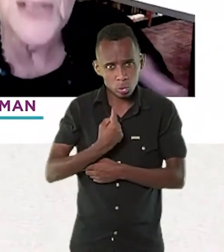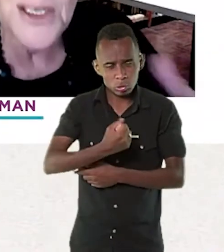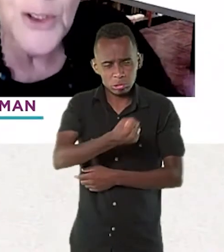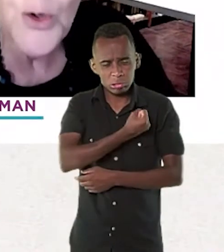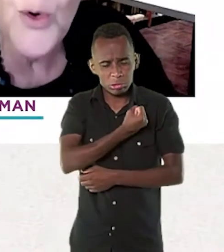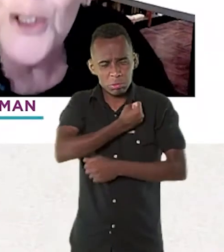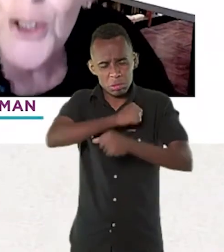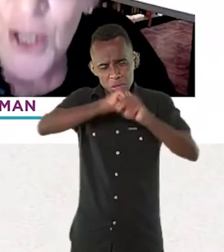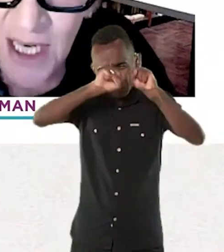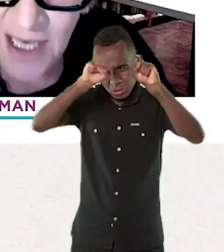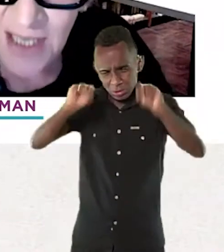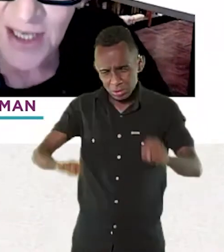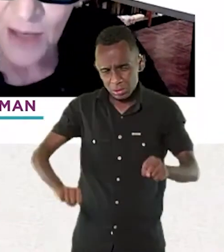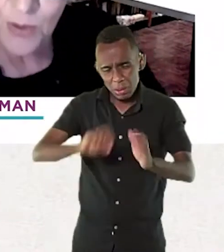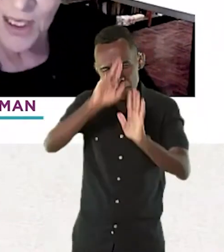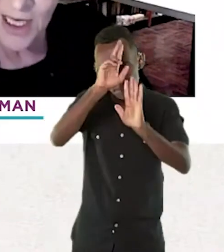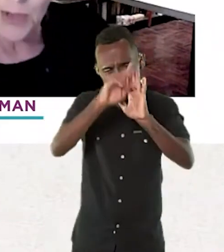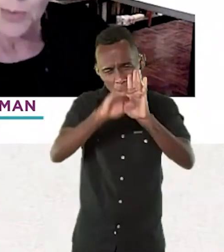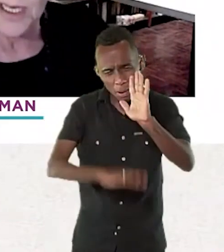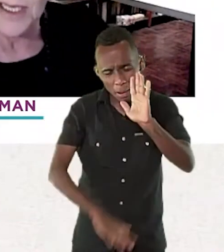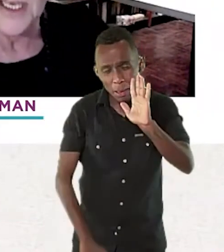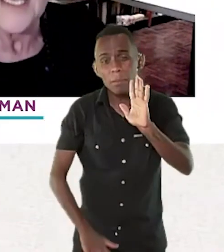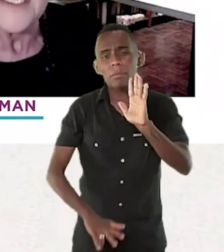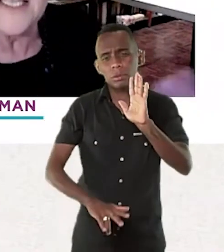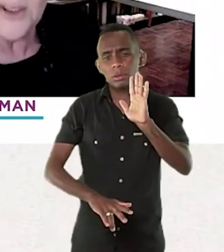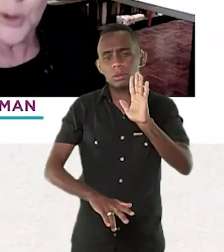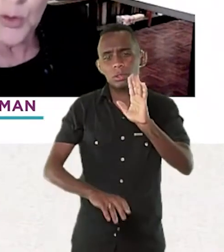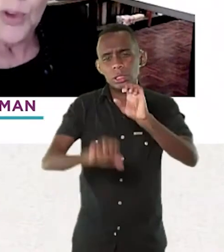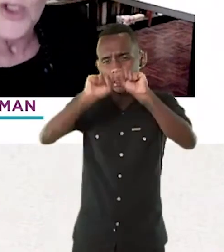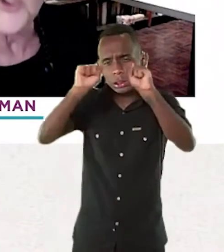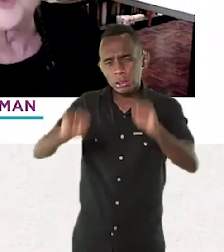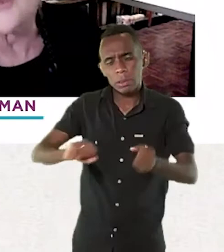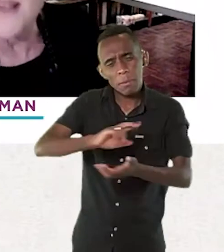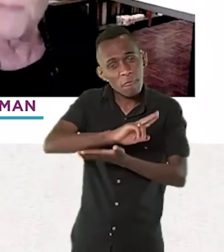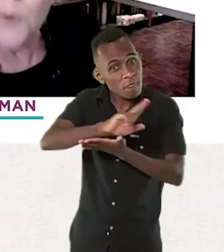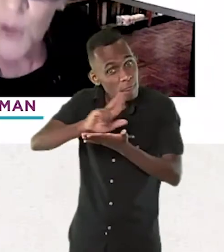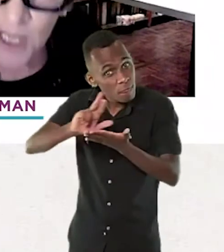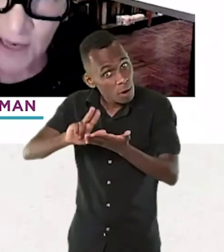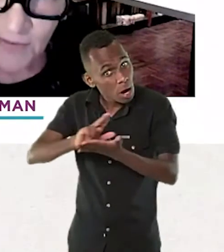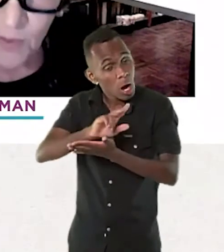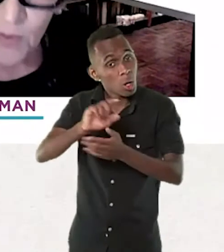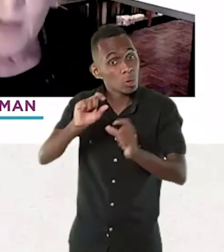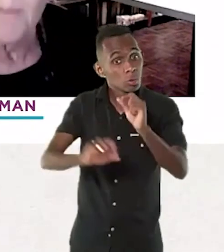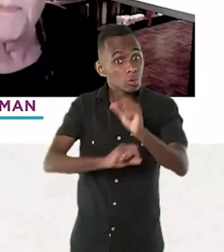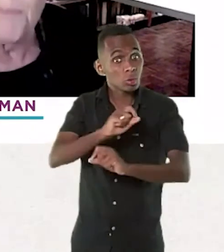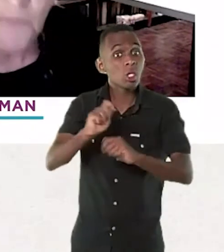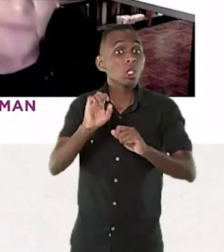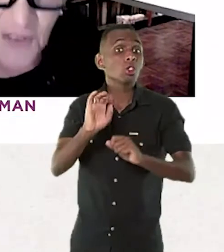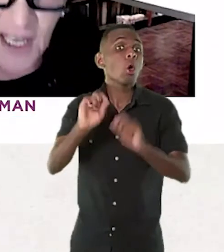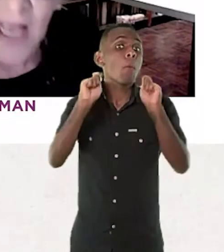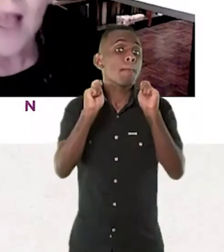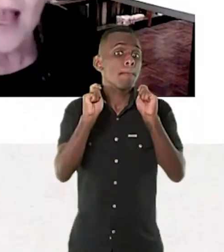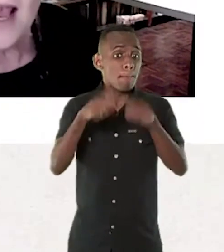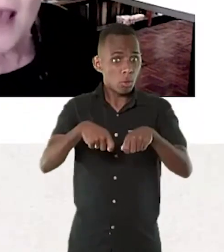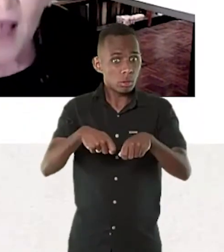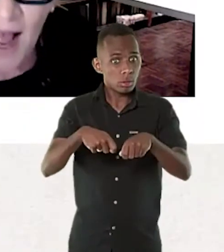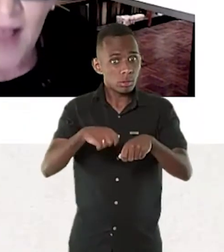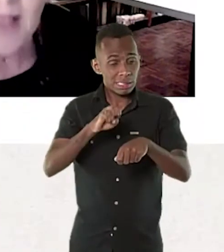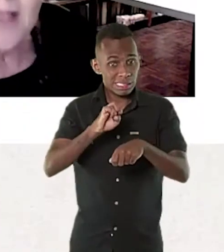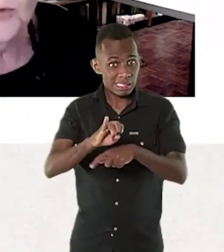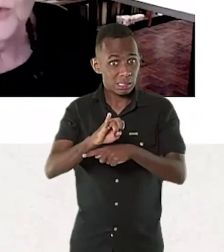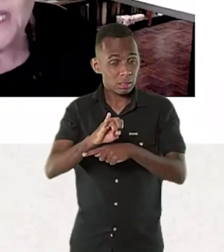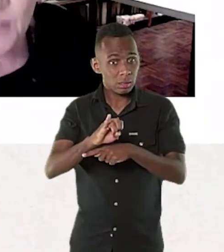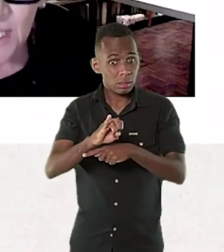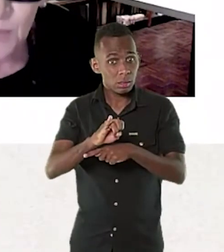dados e tantas cortinas algorítmicas, isso só é possível